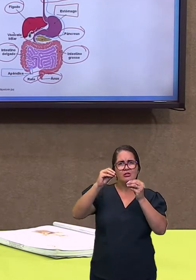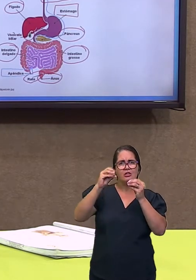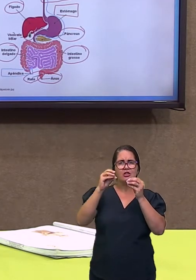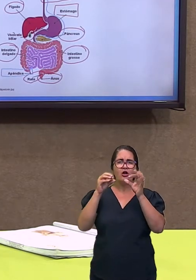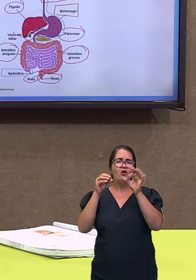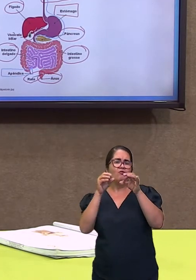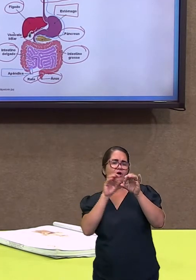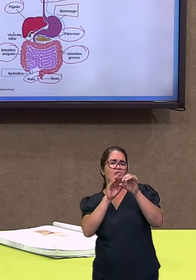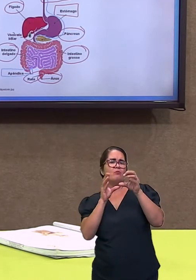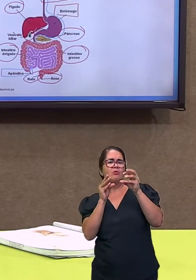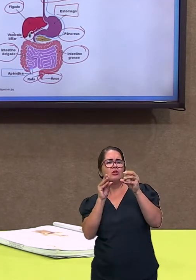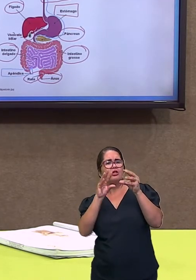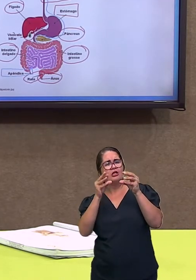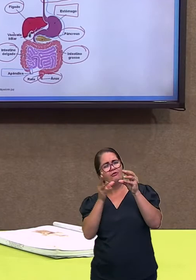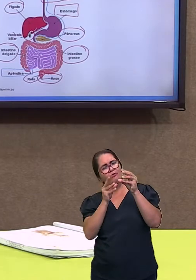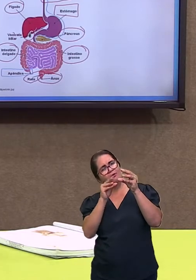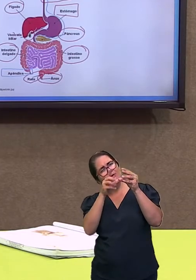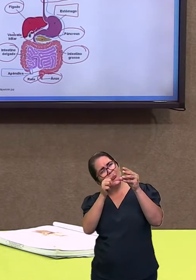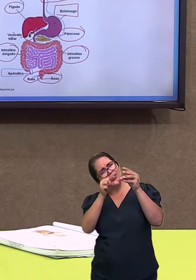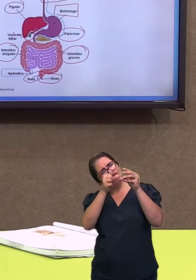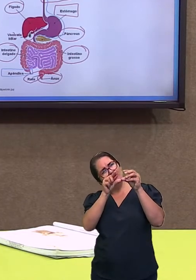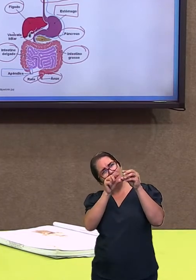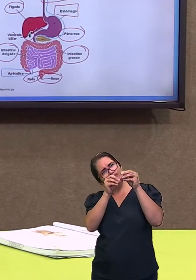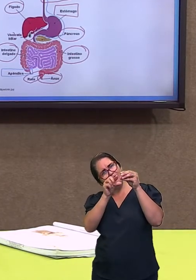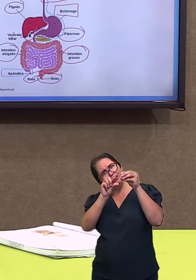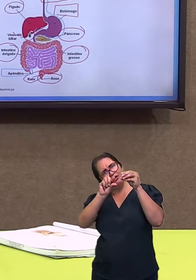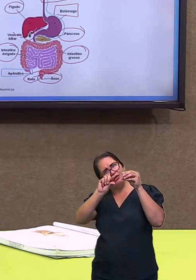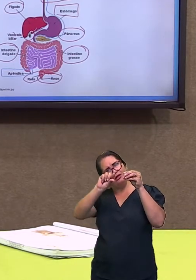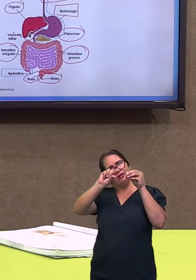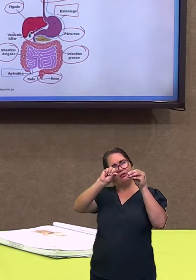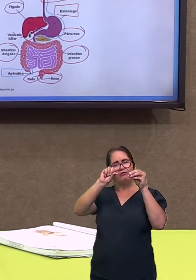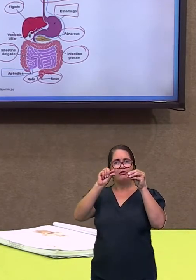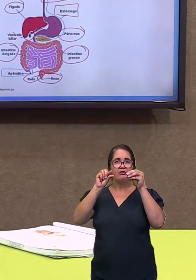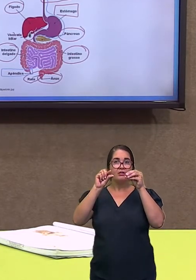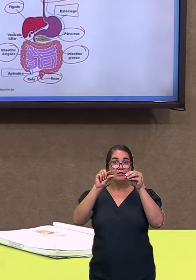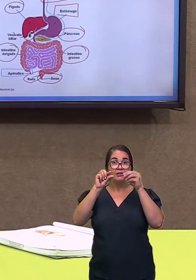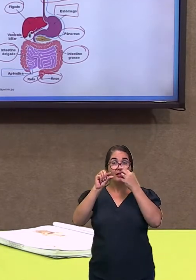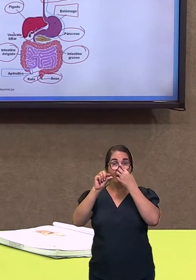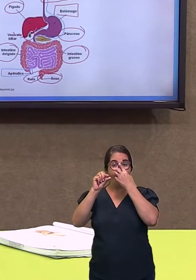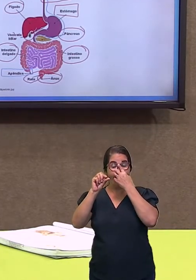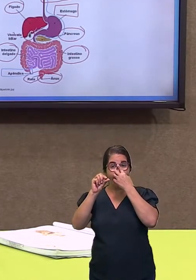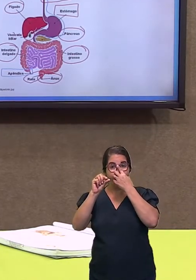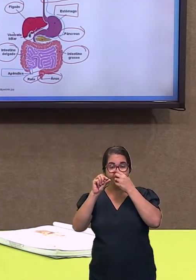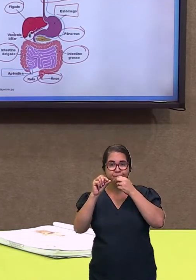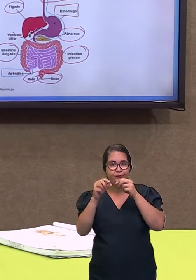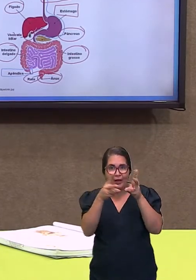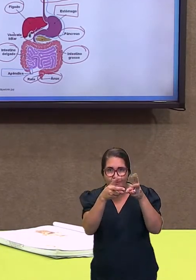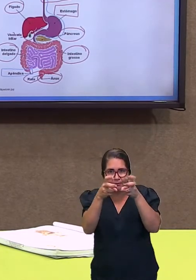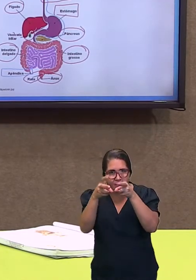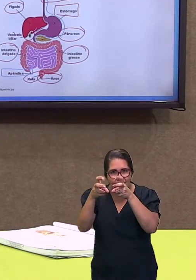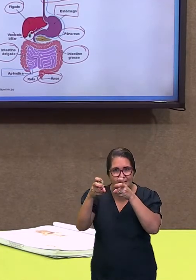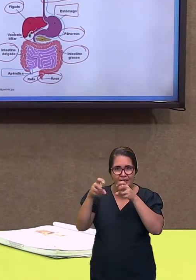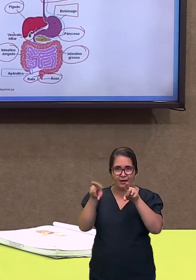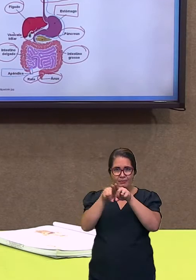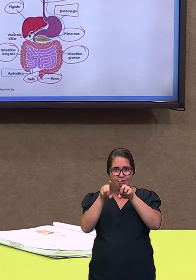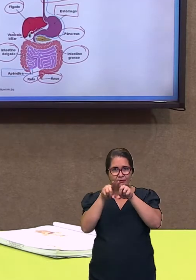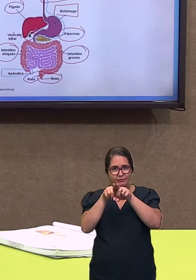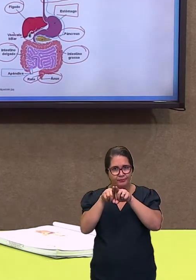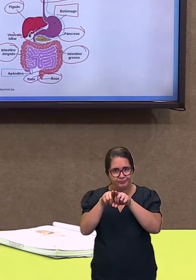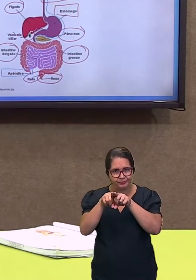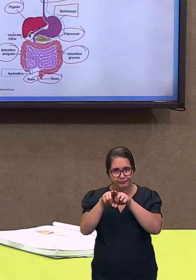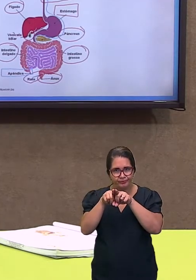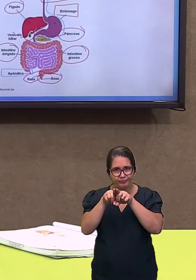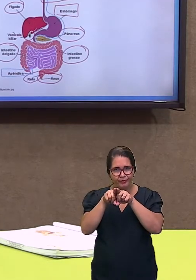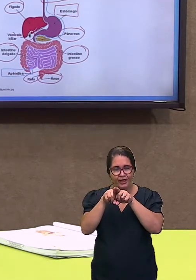bolinha, vem trazendo essa... Ah, professora, mas se você percebeu que ele tem um corte, se